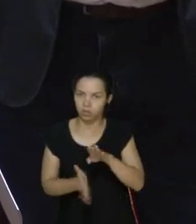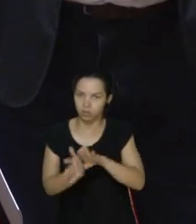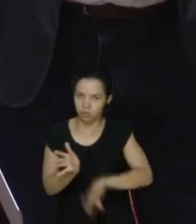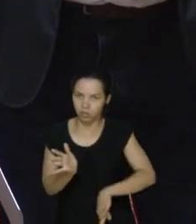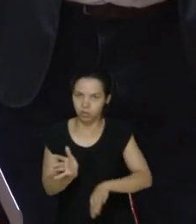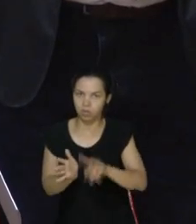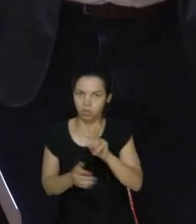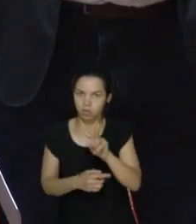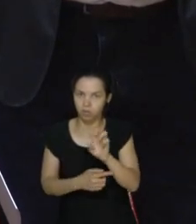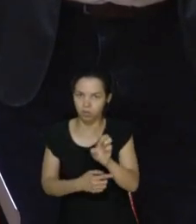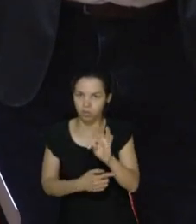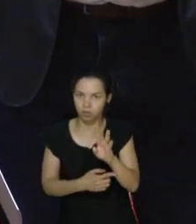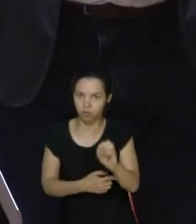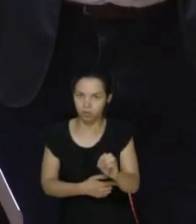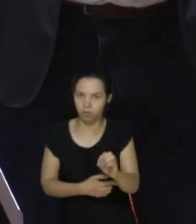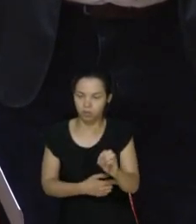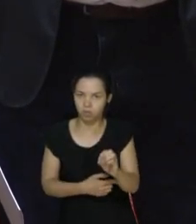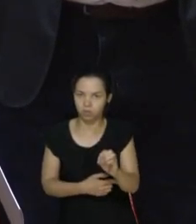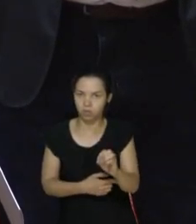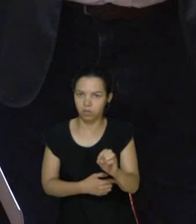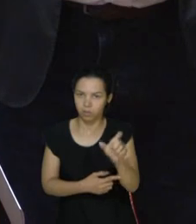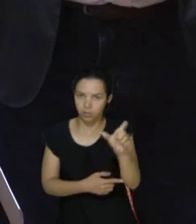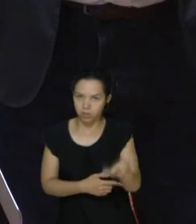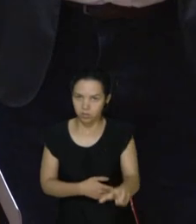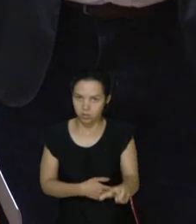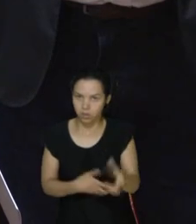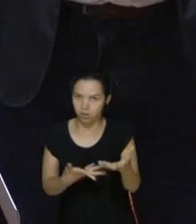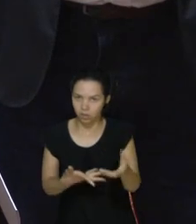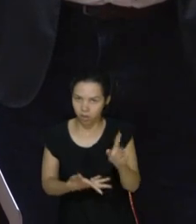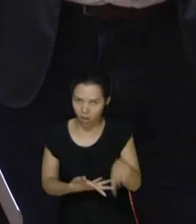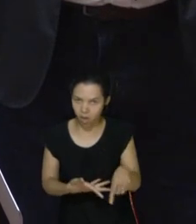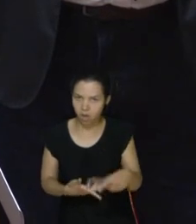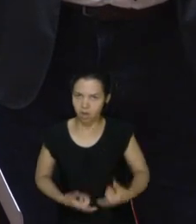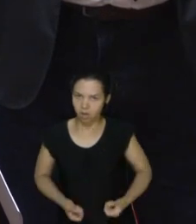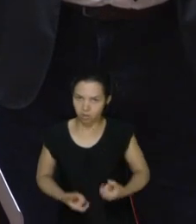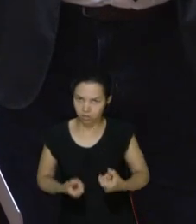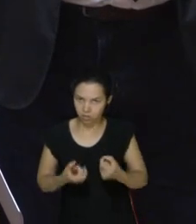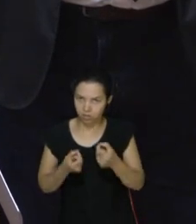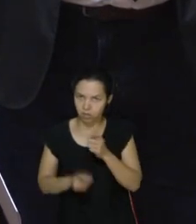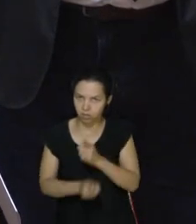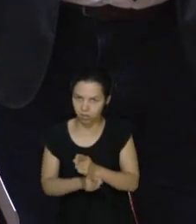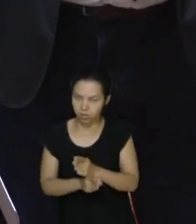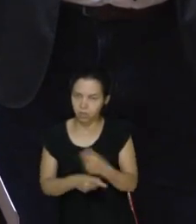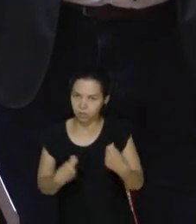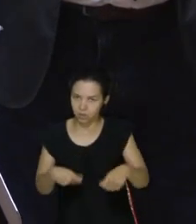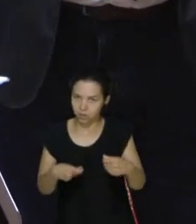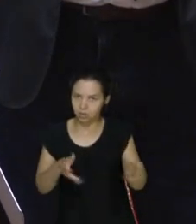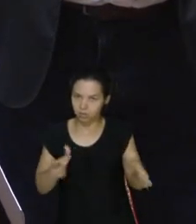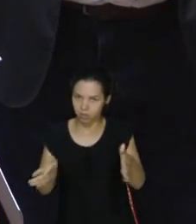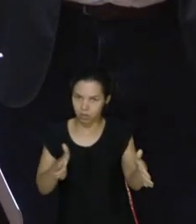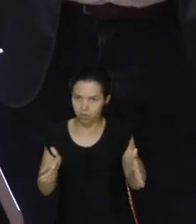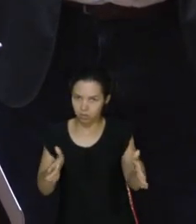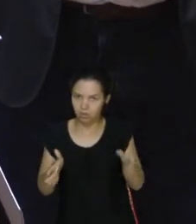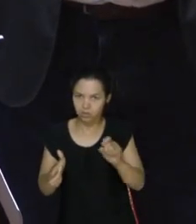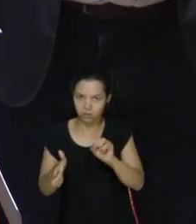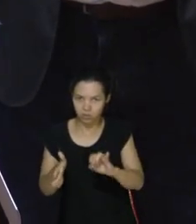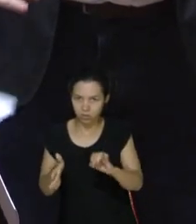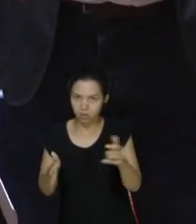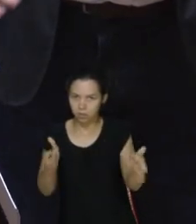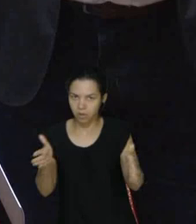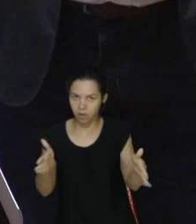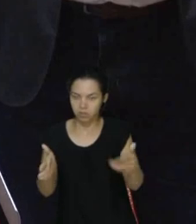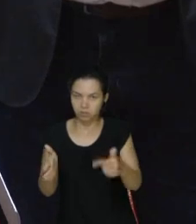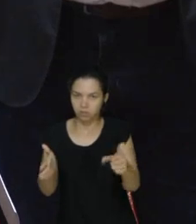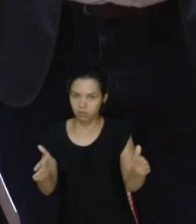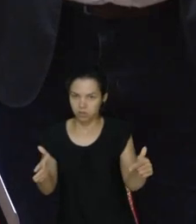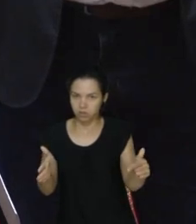veto e que, obviamente, que a pessoa que é portadora e diagnostica, ela precisa ter um prazo. Se não tem prazo, não tem por